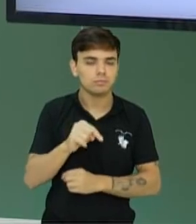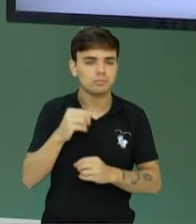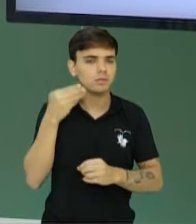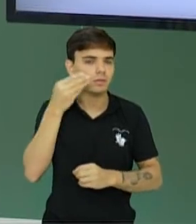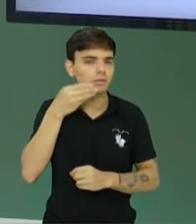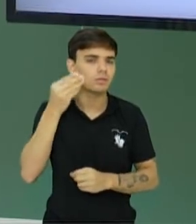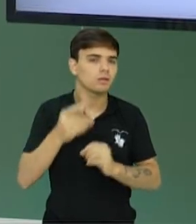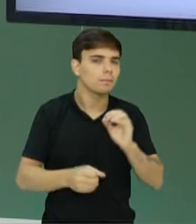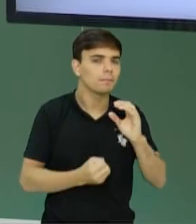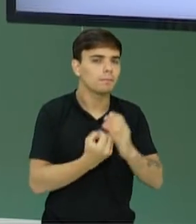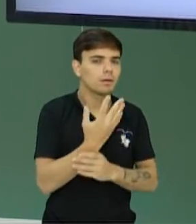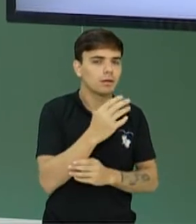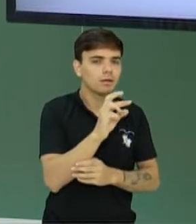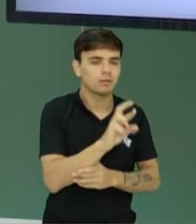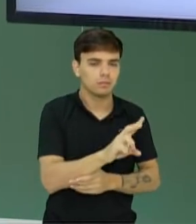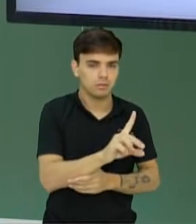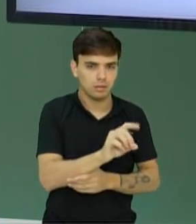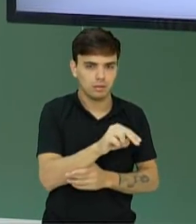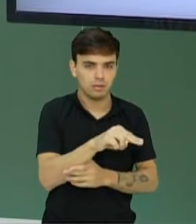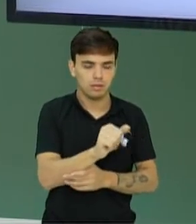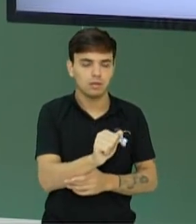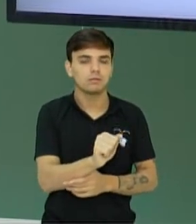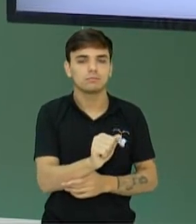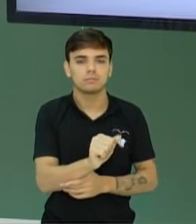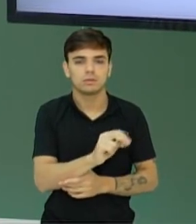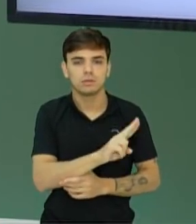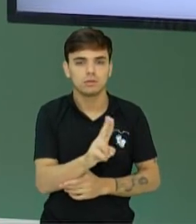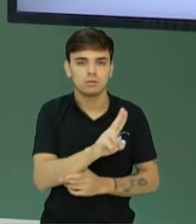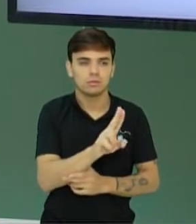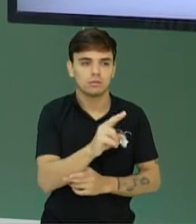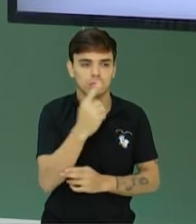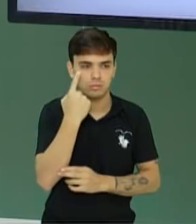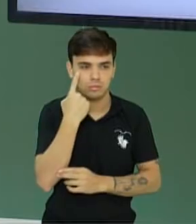o DNA, chama-se